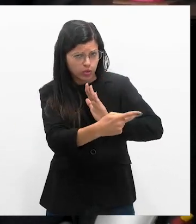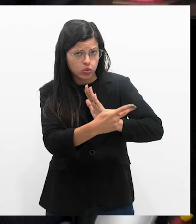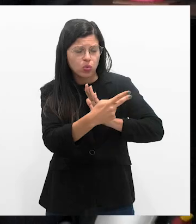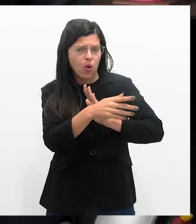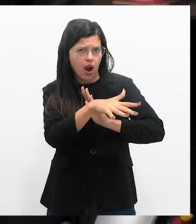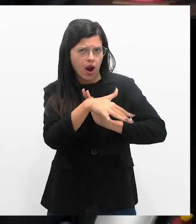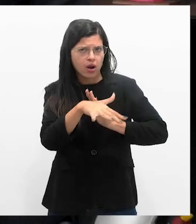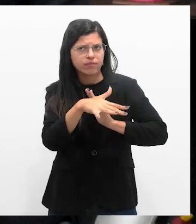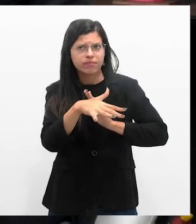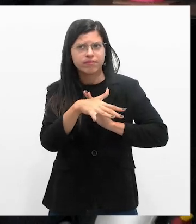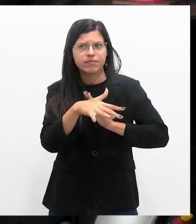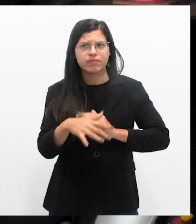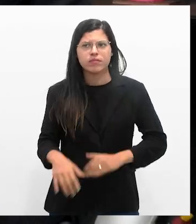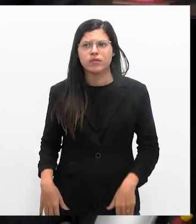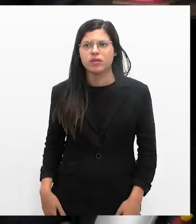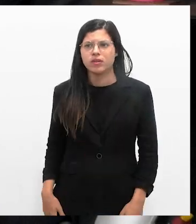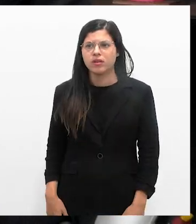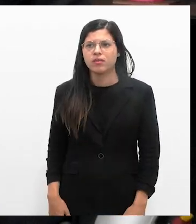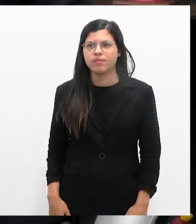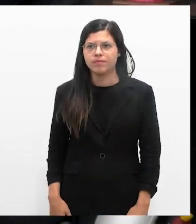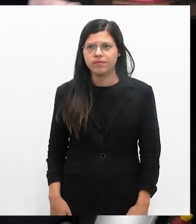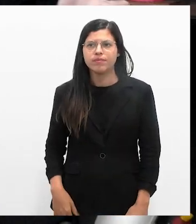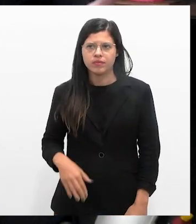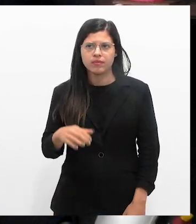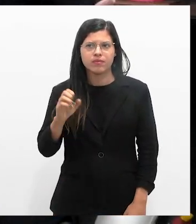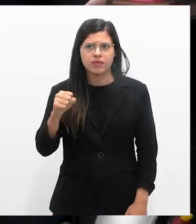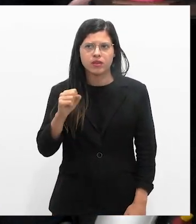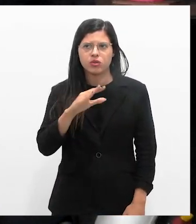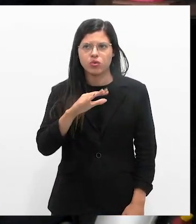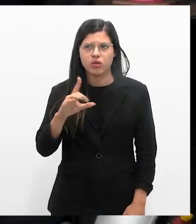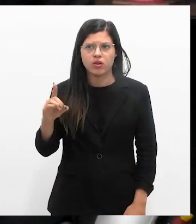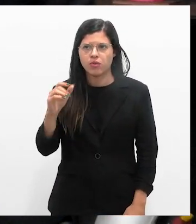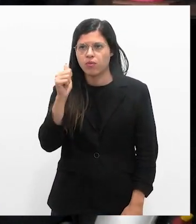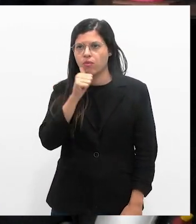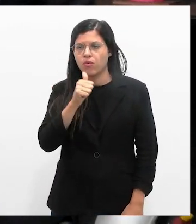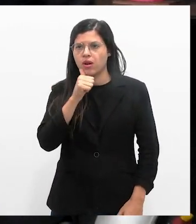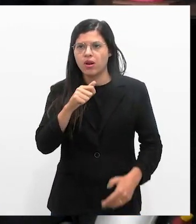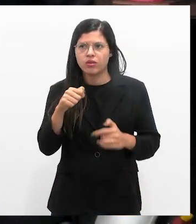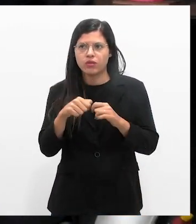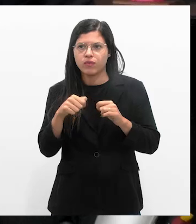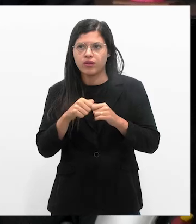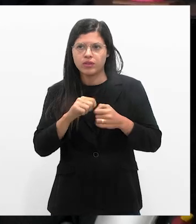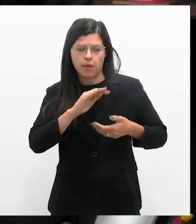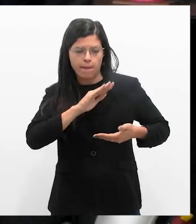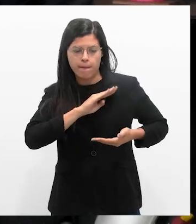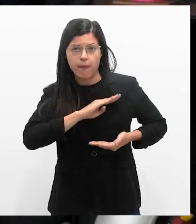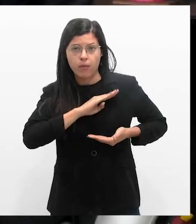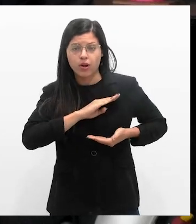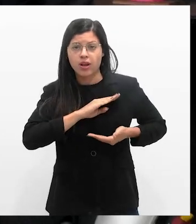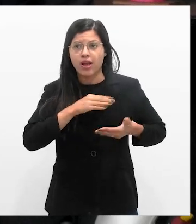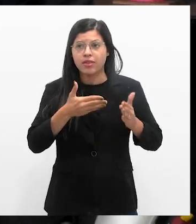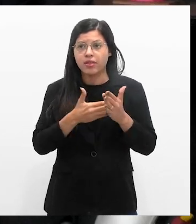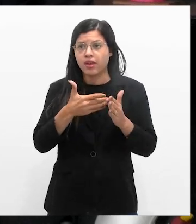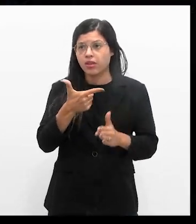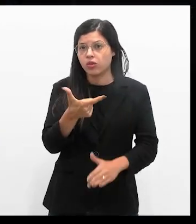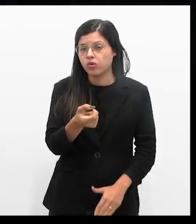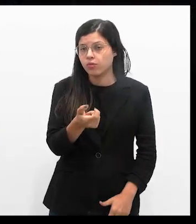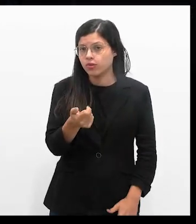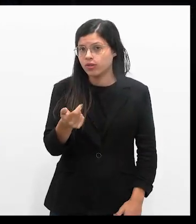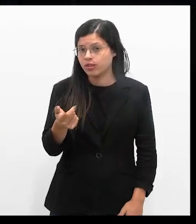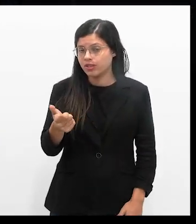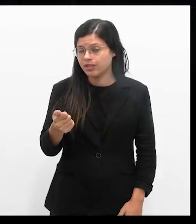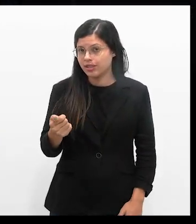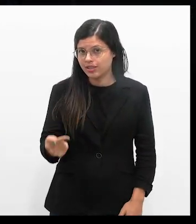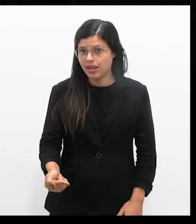sua iniciativa, inclusive. A gente pautou como coordenadora, né, que as mulheres não faziam mamografia até 2017, as